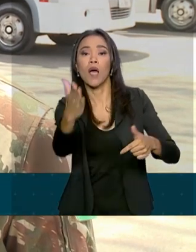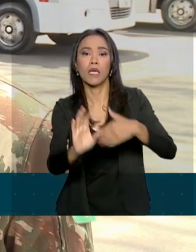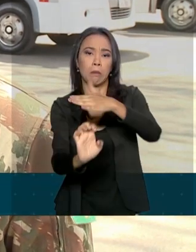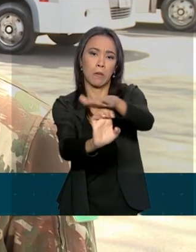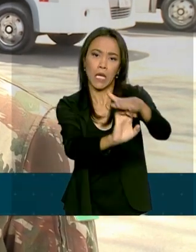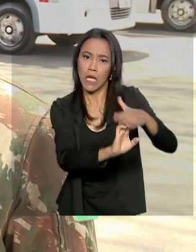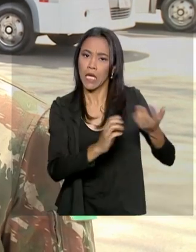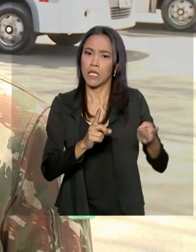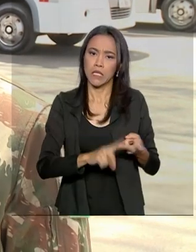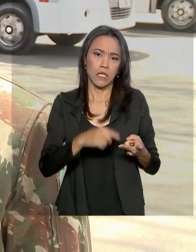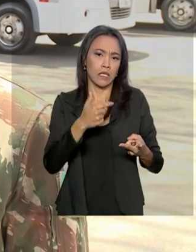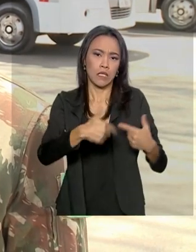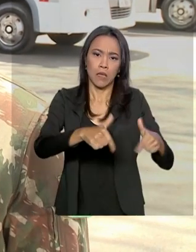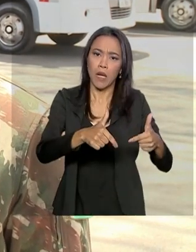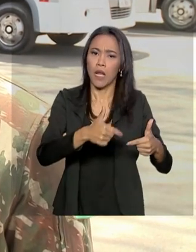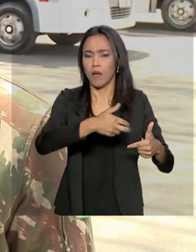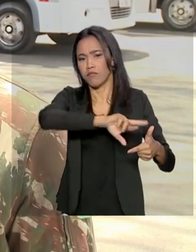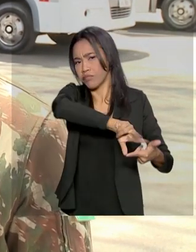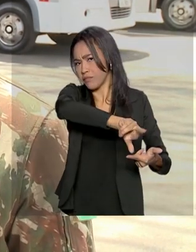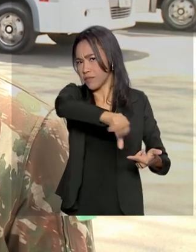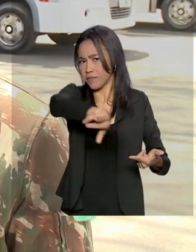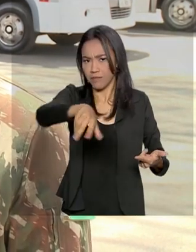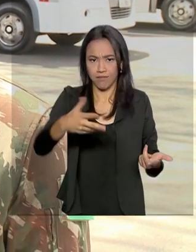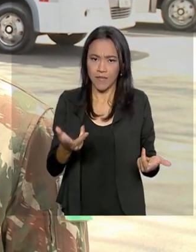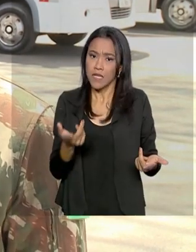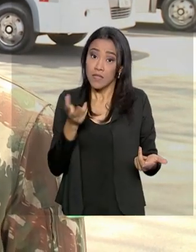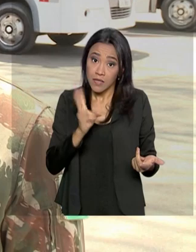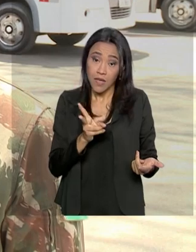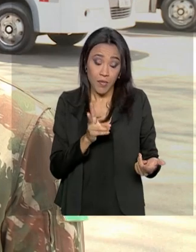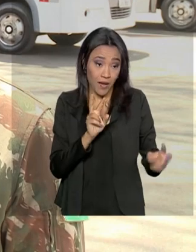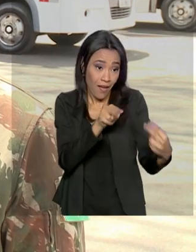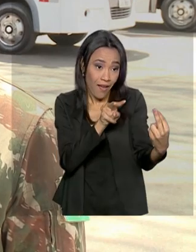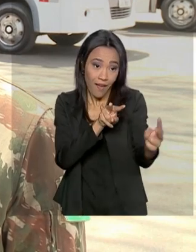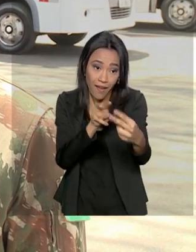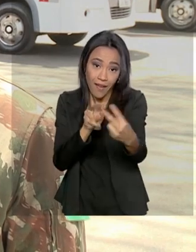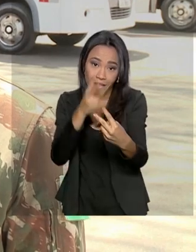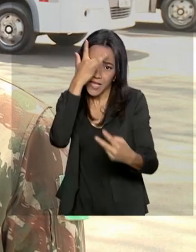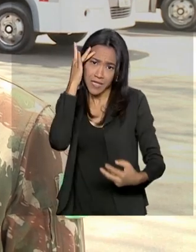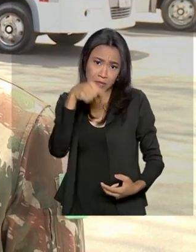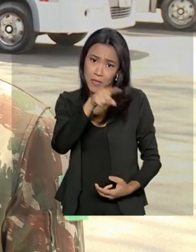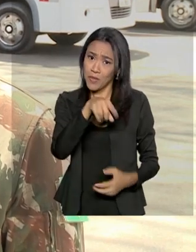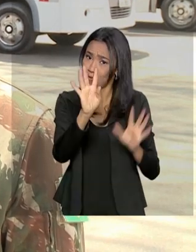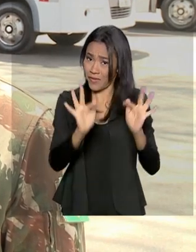empresas, para transportadoras. A gente está sempre encontrando essas pessoas e são muito felizes, né?